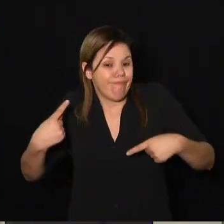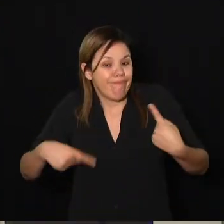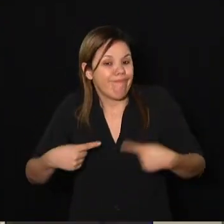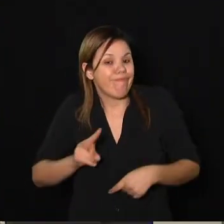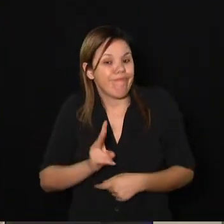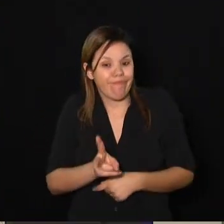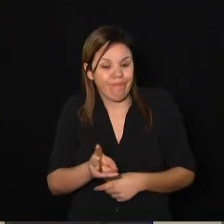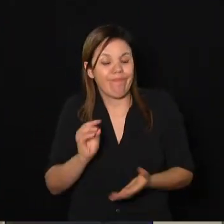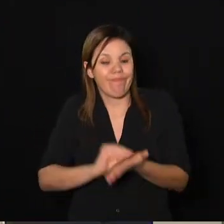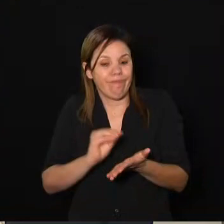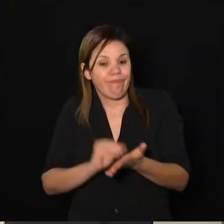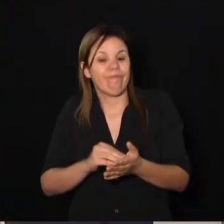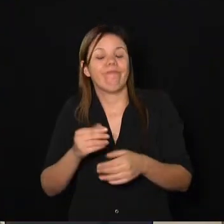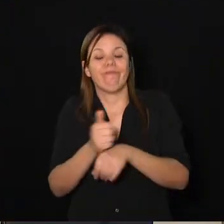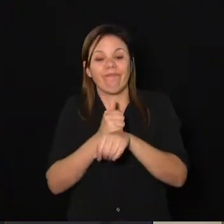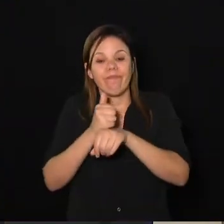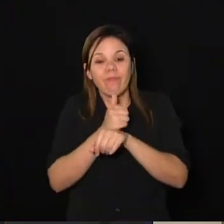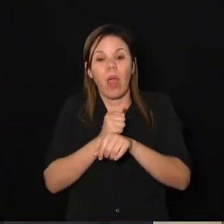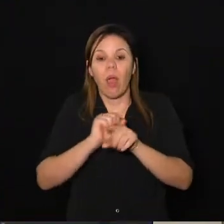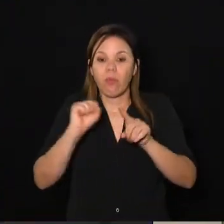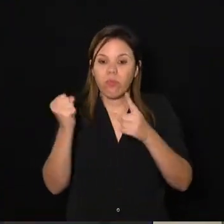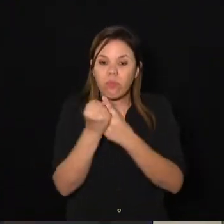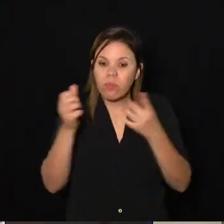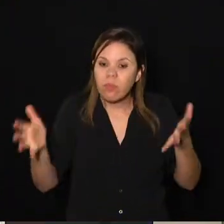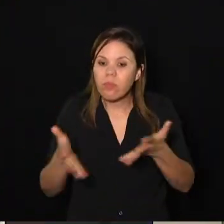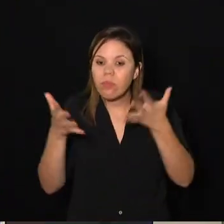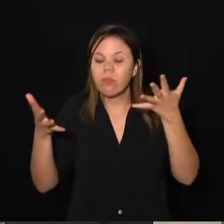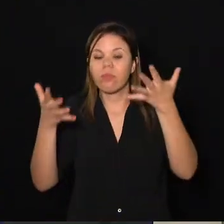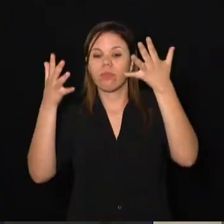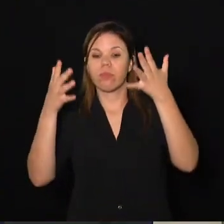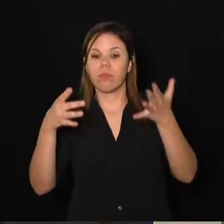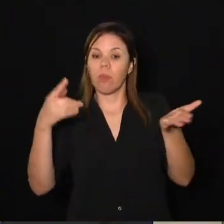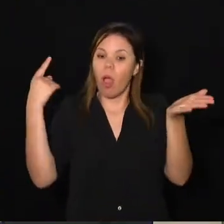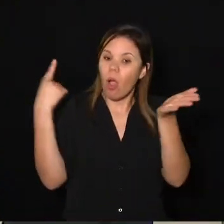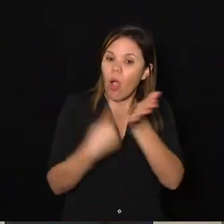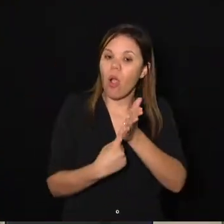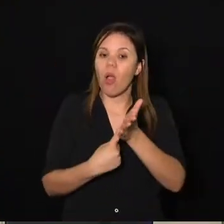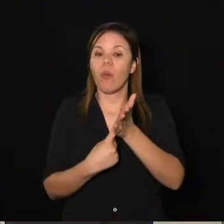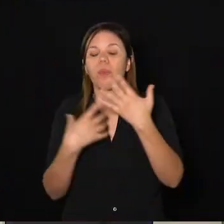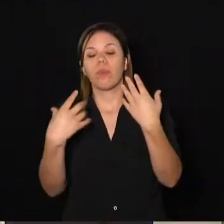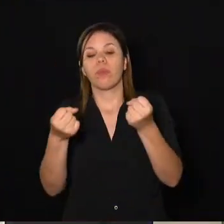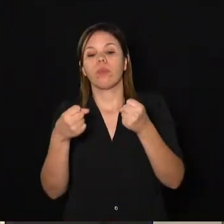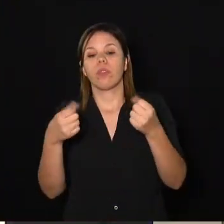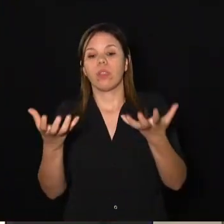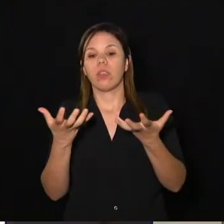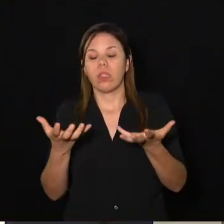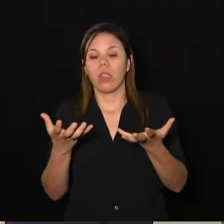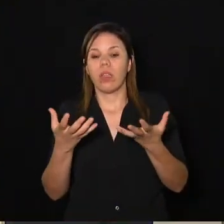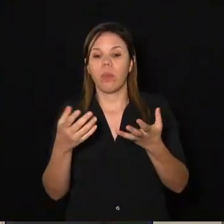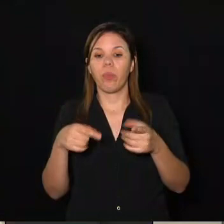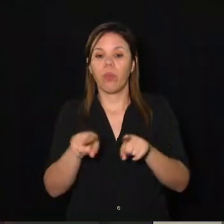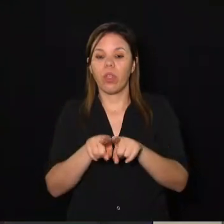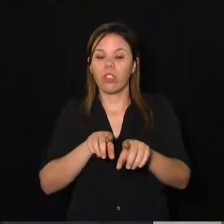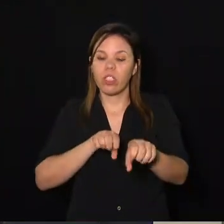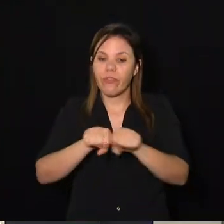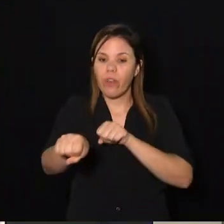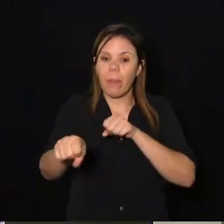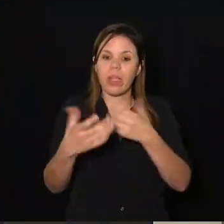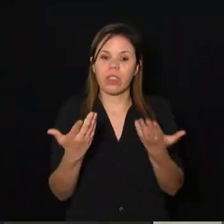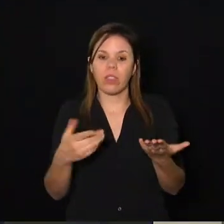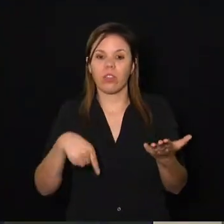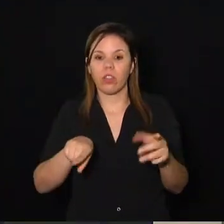nossa profissão em prol da sociedade nos comprometendo em relação ao nosso ensino ao nosso trabalho nosso